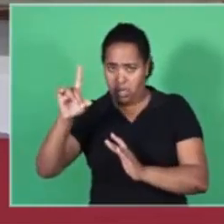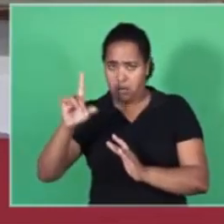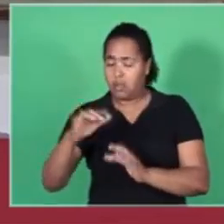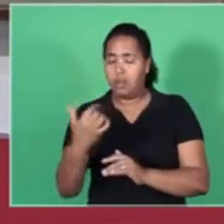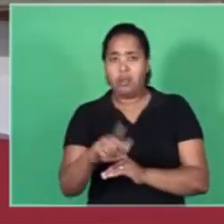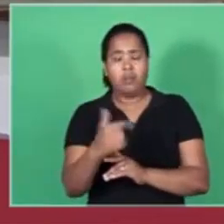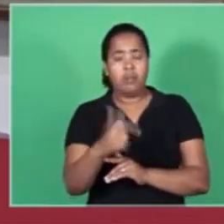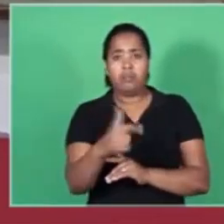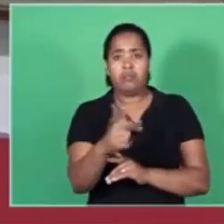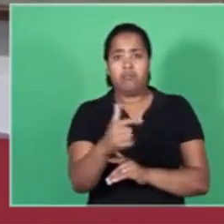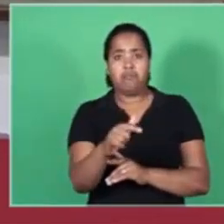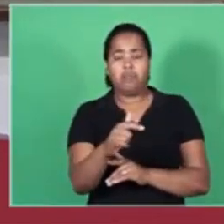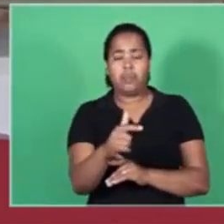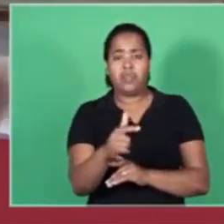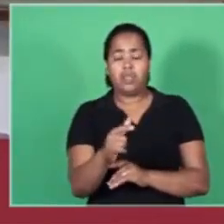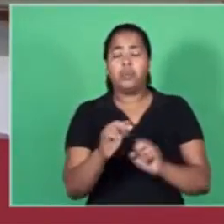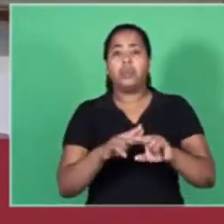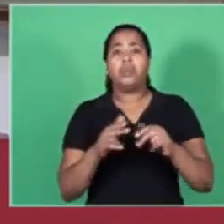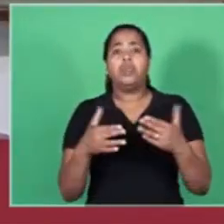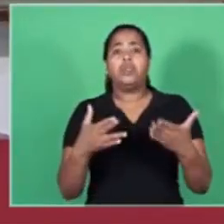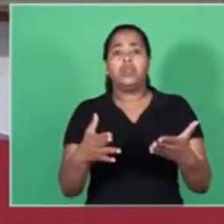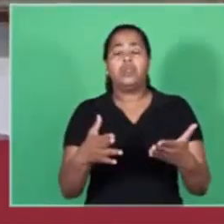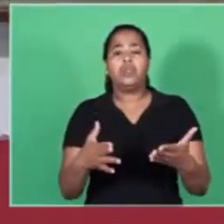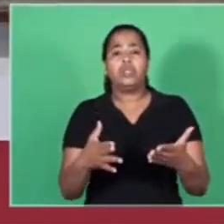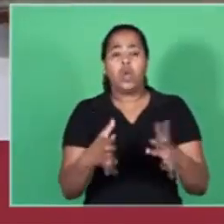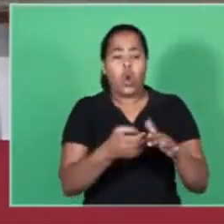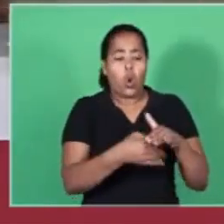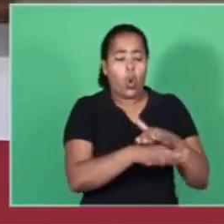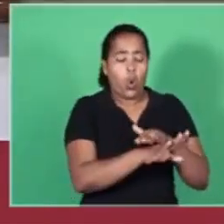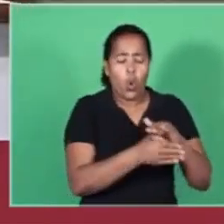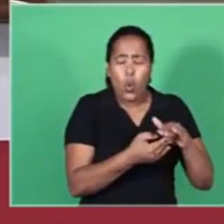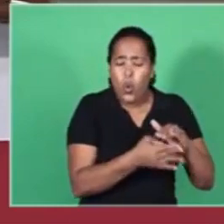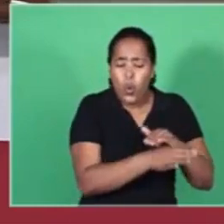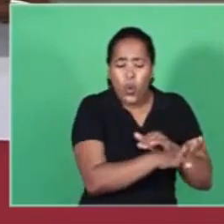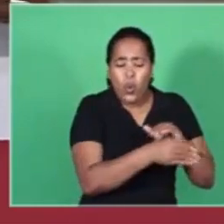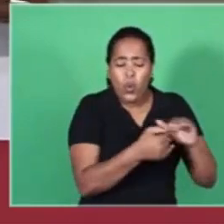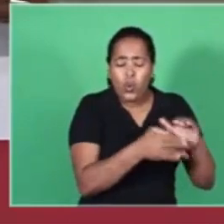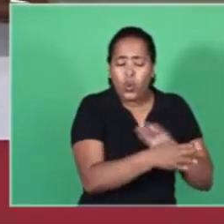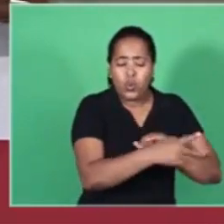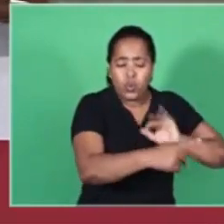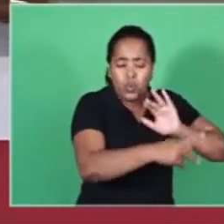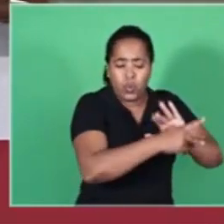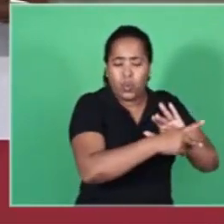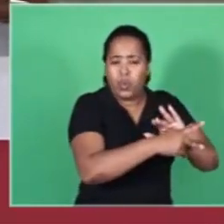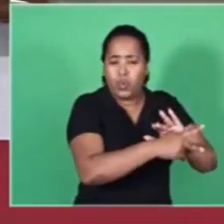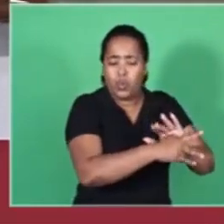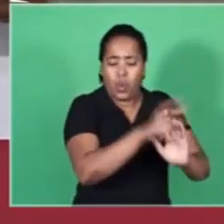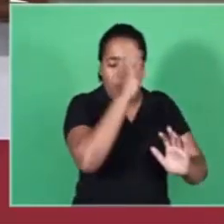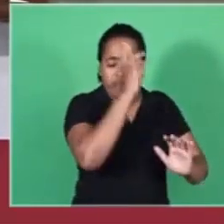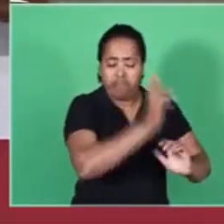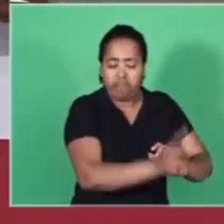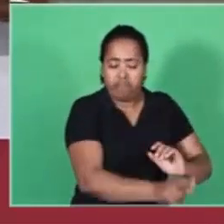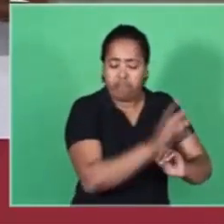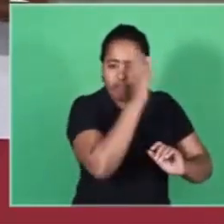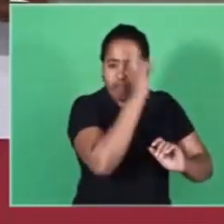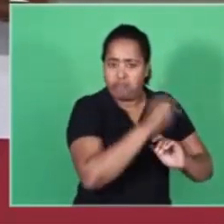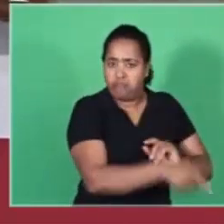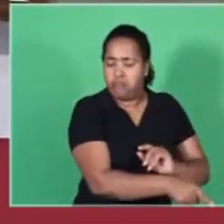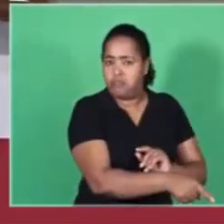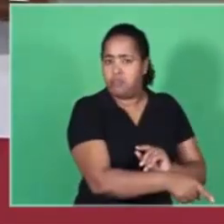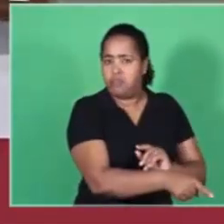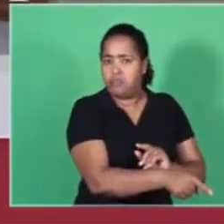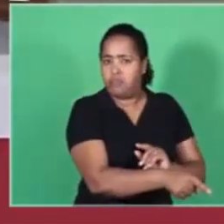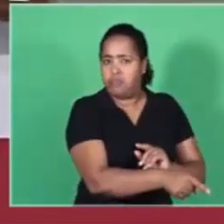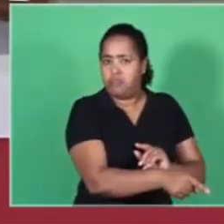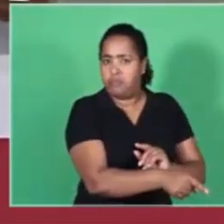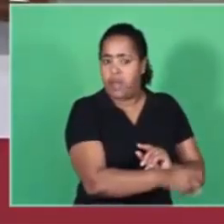quê? Porque ele dogmatizava. Dogmática é razão.